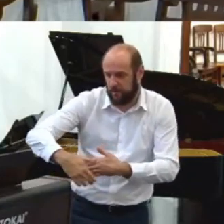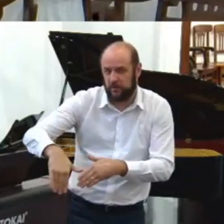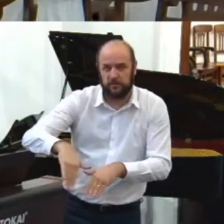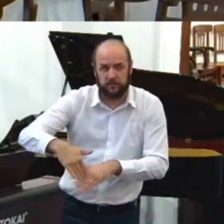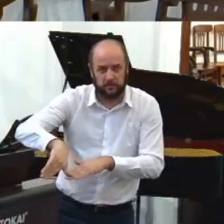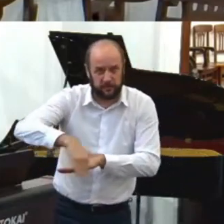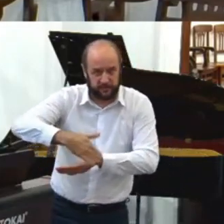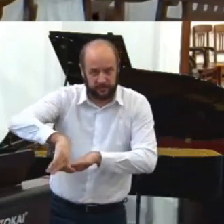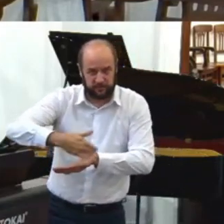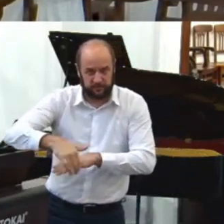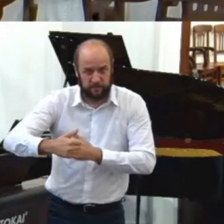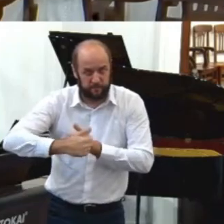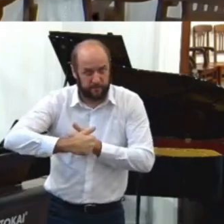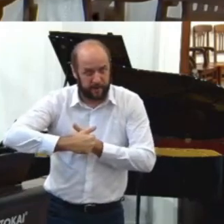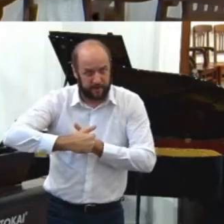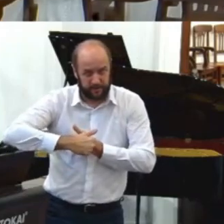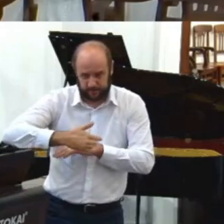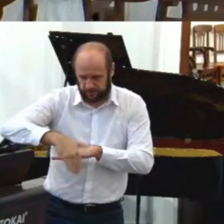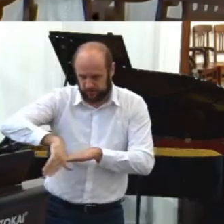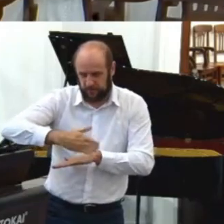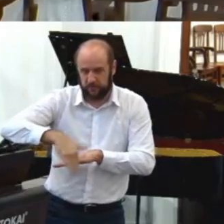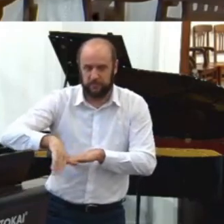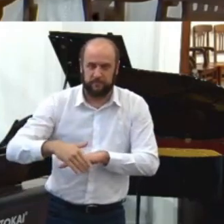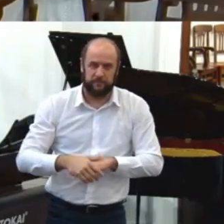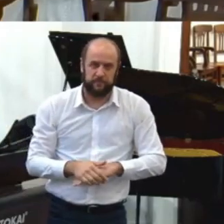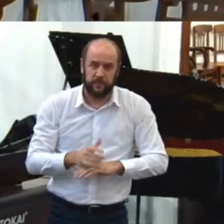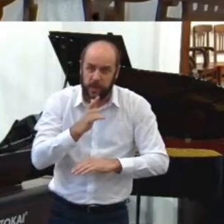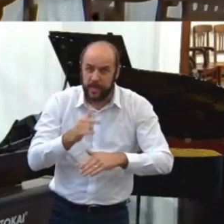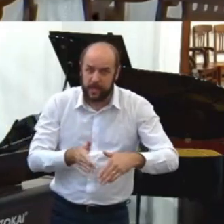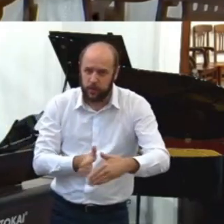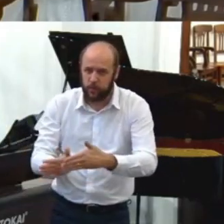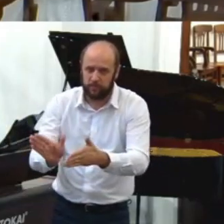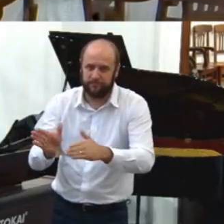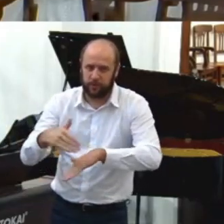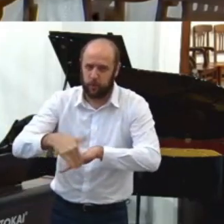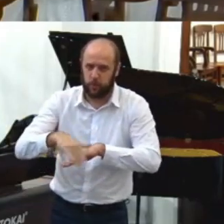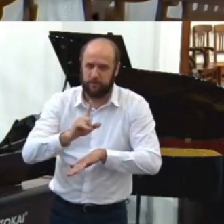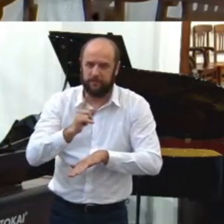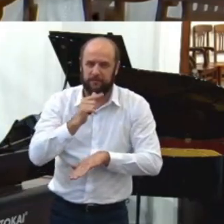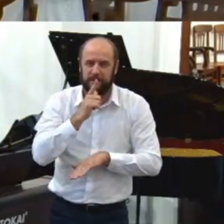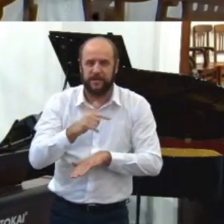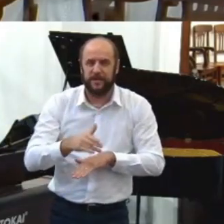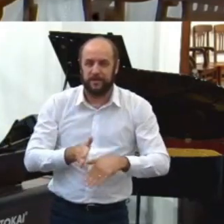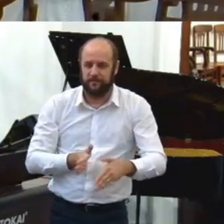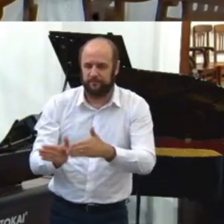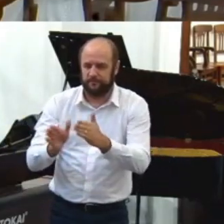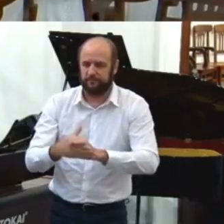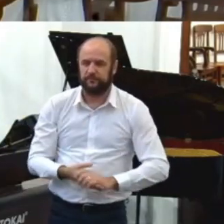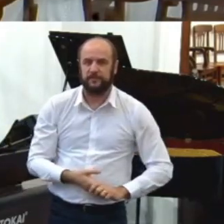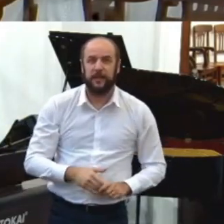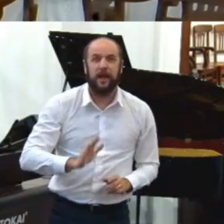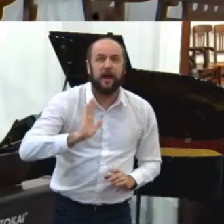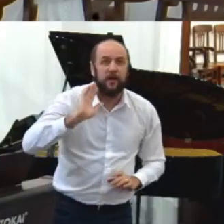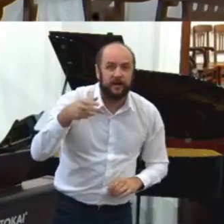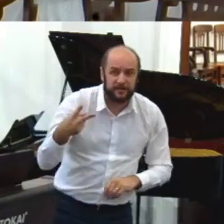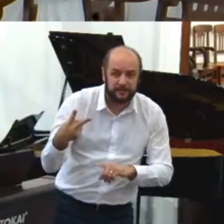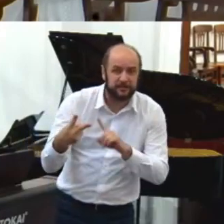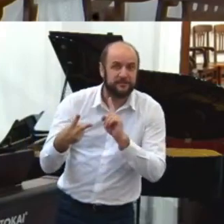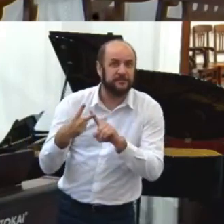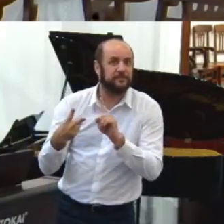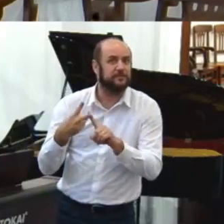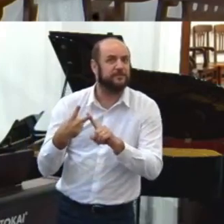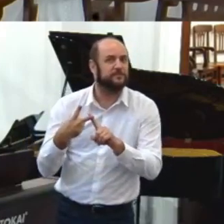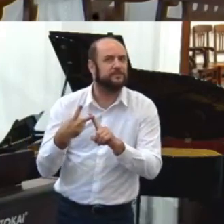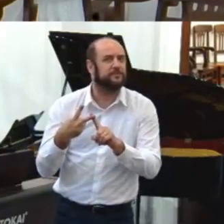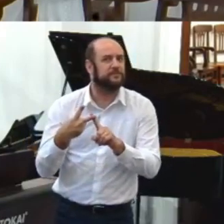lança no rio, à beira do rio. E é onde entra em cena a segunda, entre aspas, mãe de Moisés,